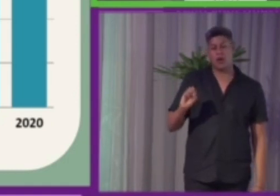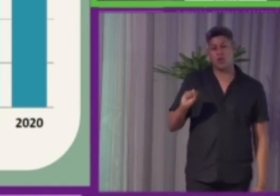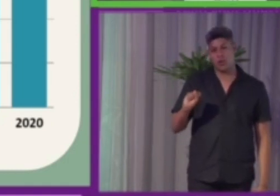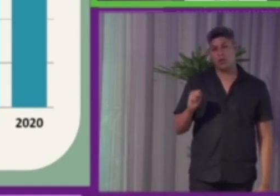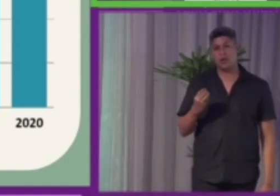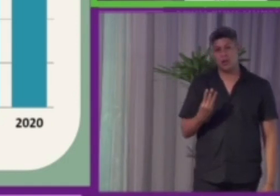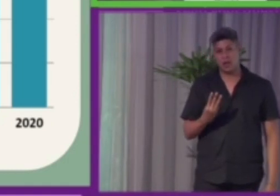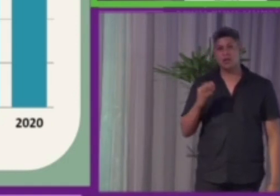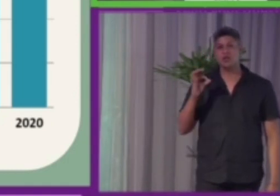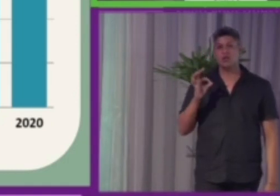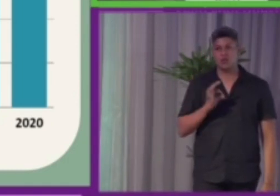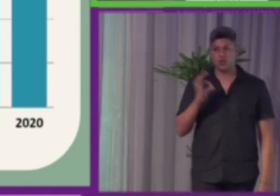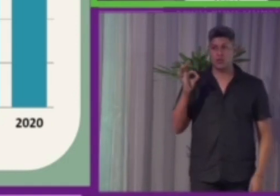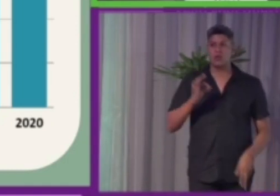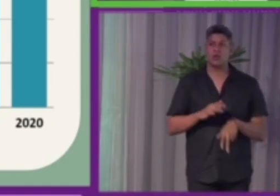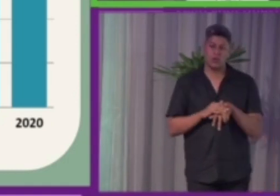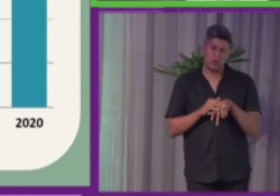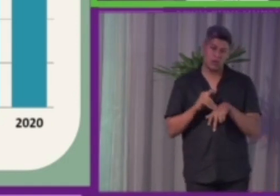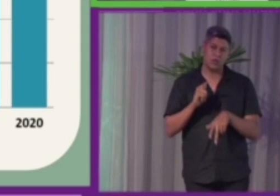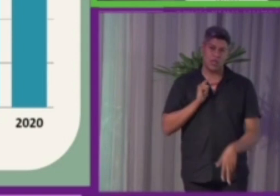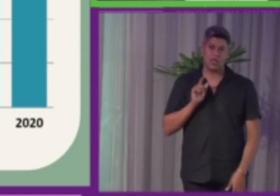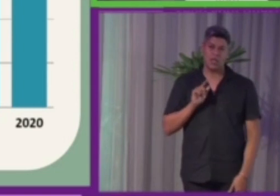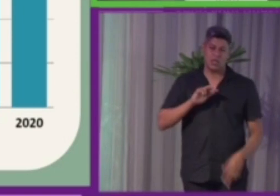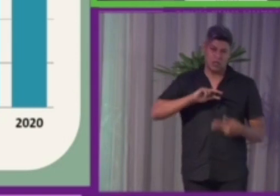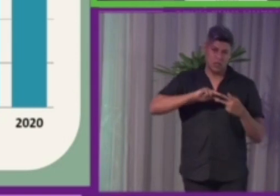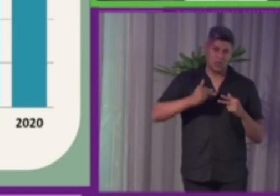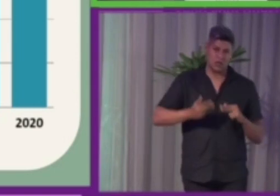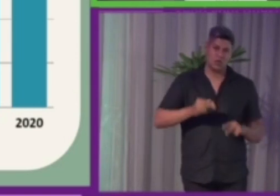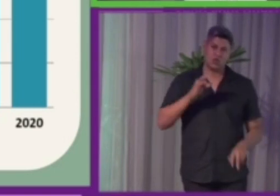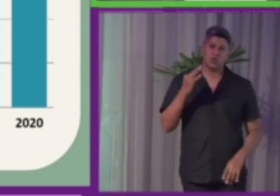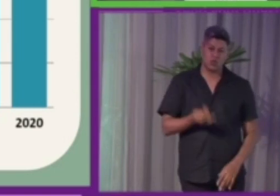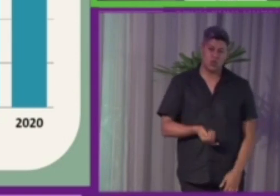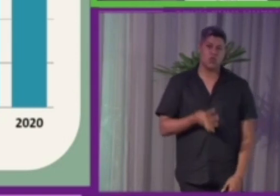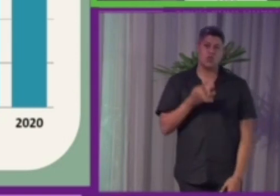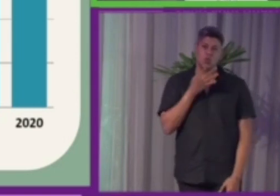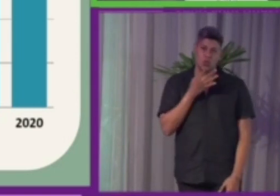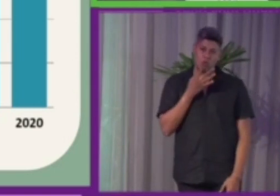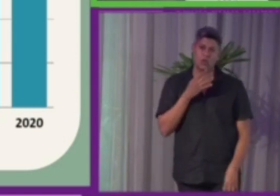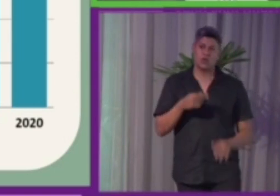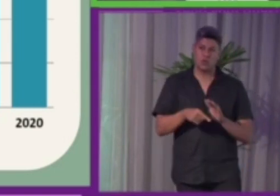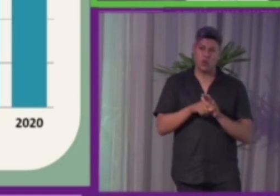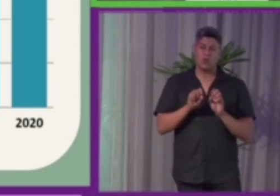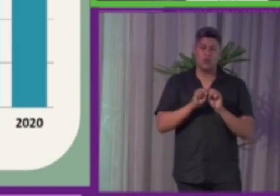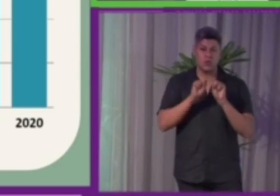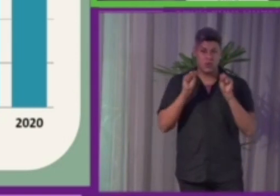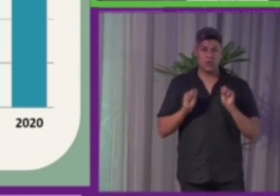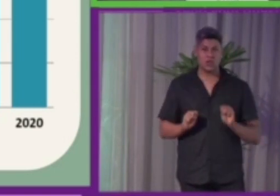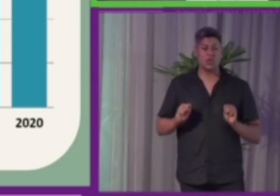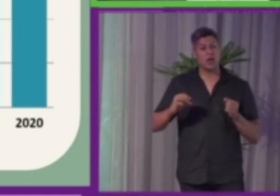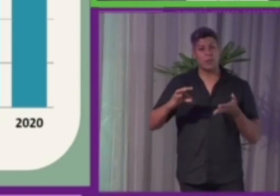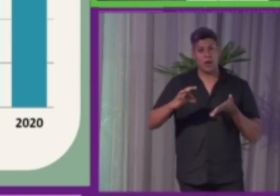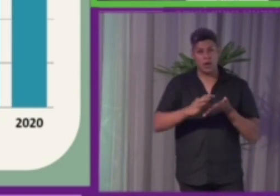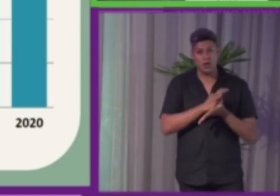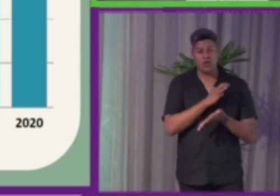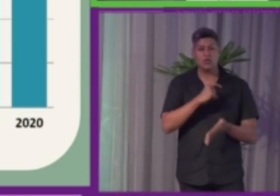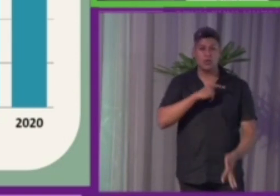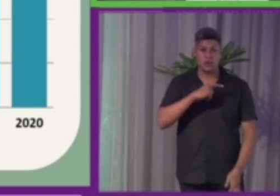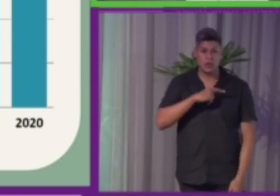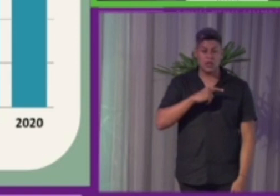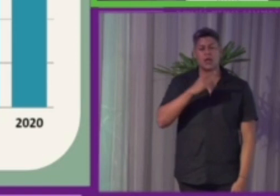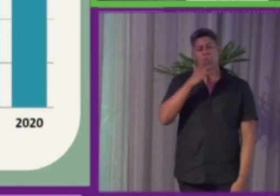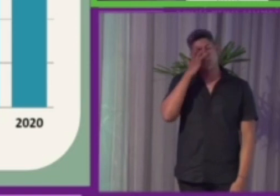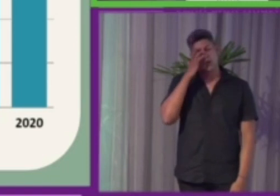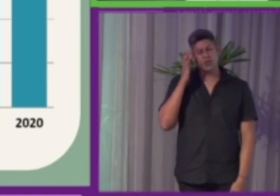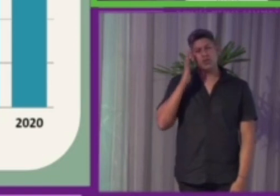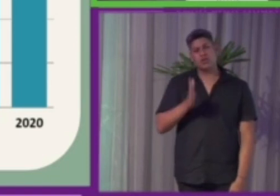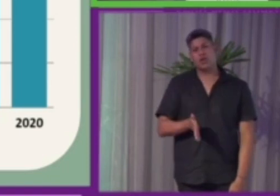83% de pacientes com genótipo conhecido no sistema do registro, que claro que inclui pacientes que já